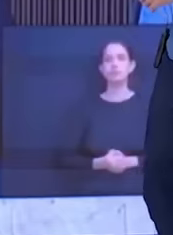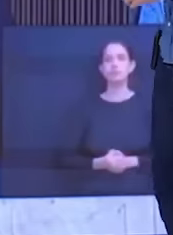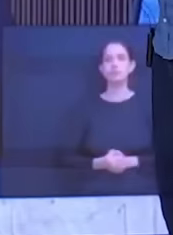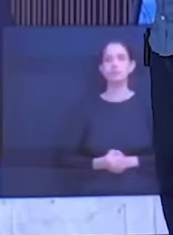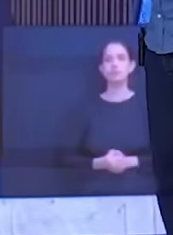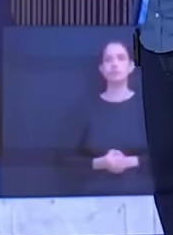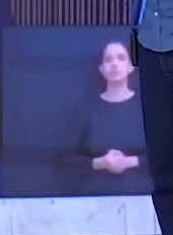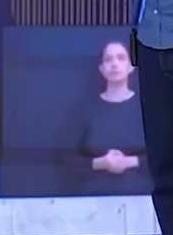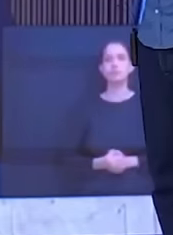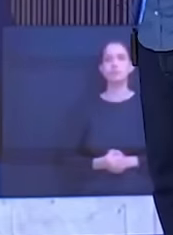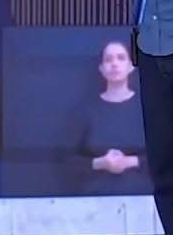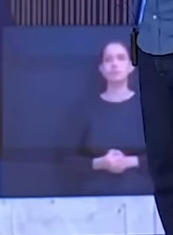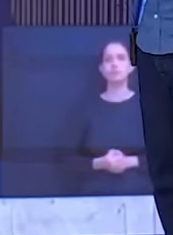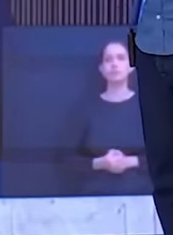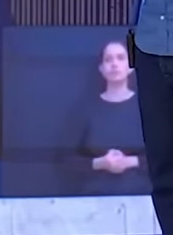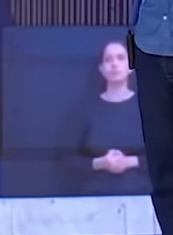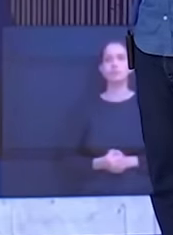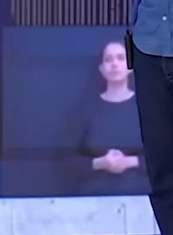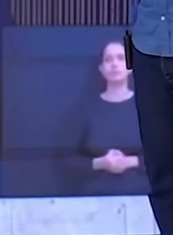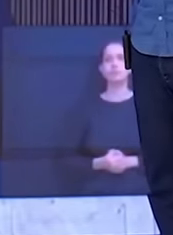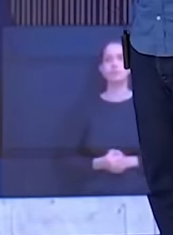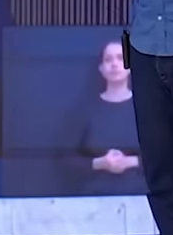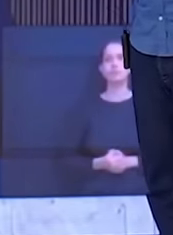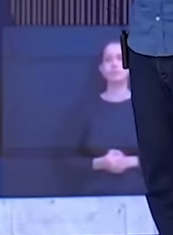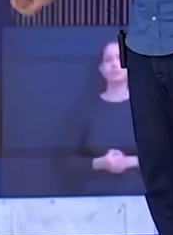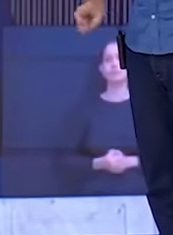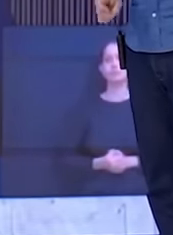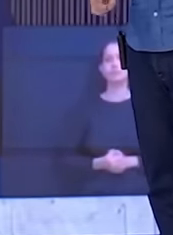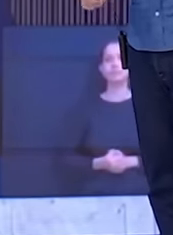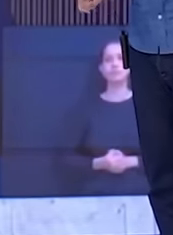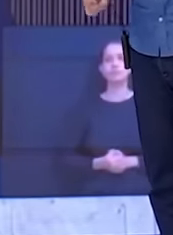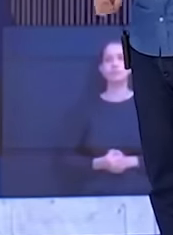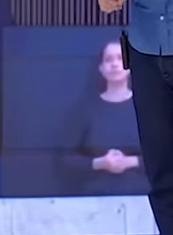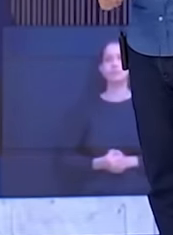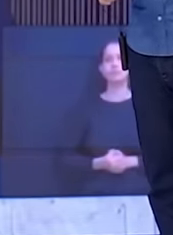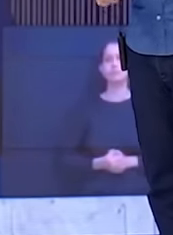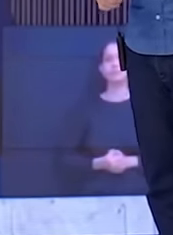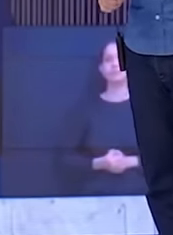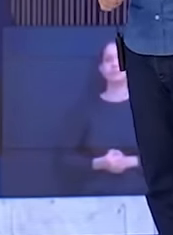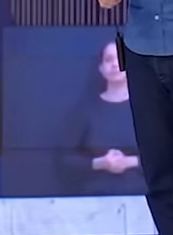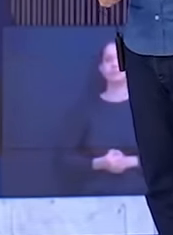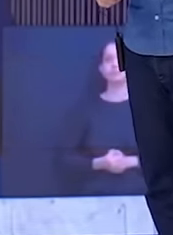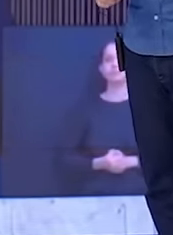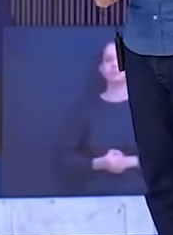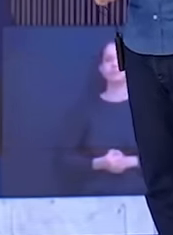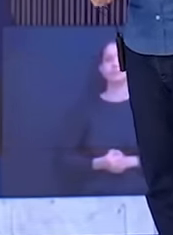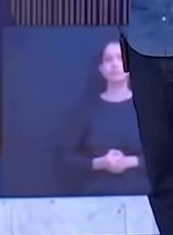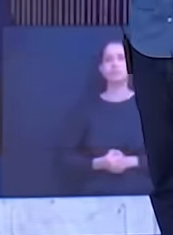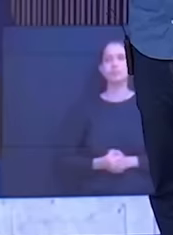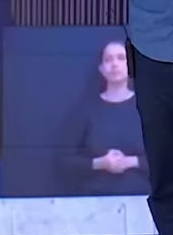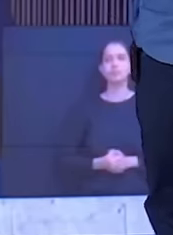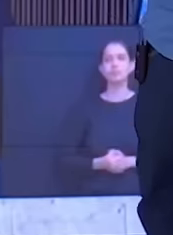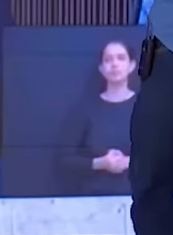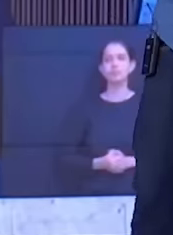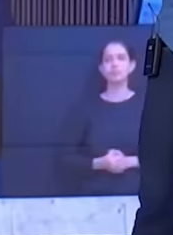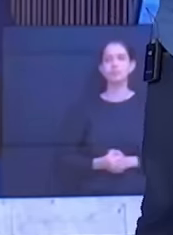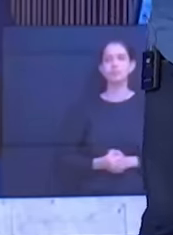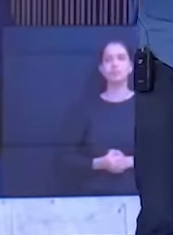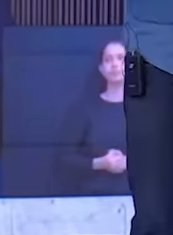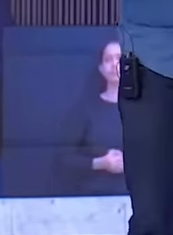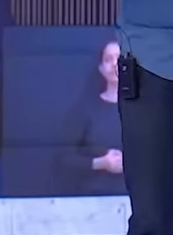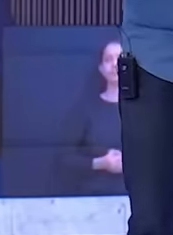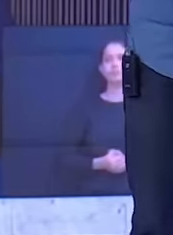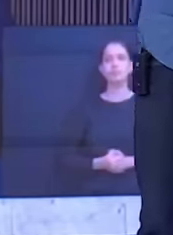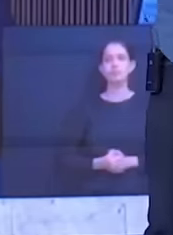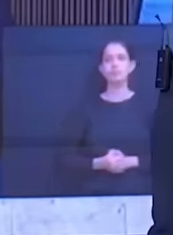cara é um personagem histórico que a gente tem. Esse cara é um personagem histórico que a gente tem. Então, temos que todos